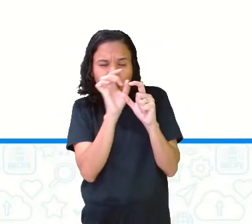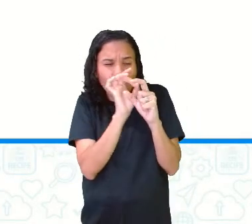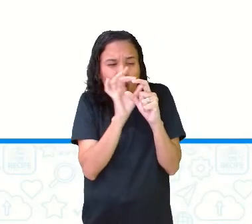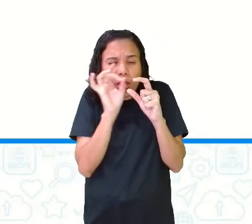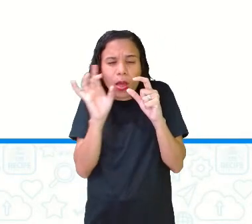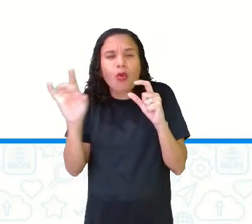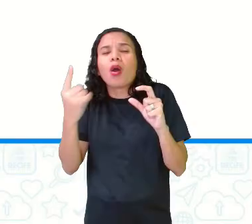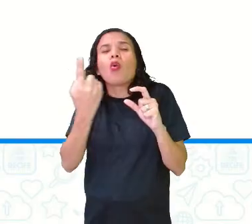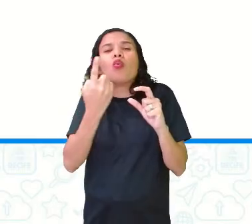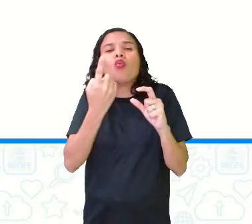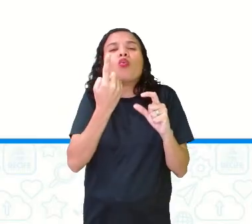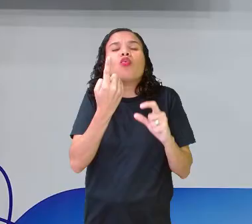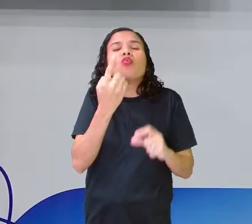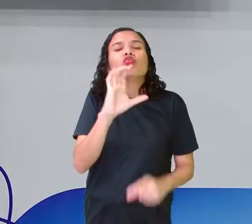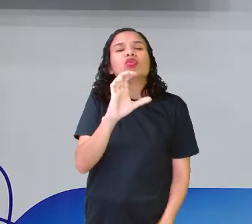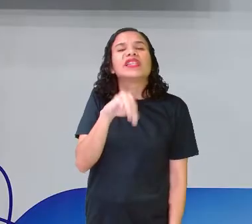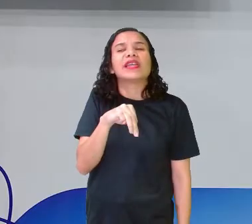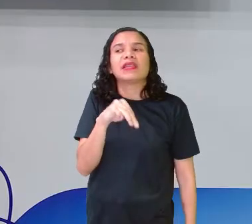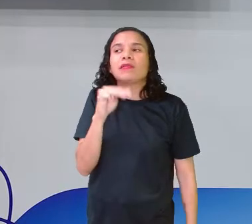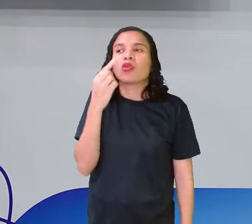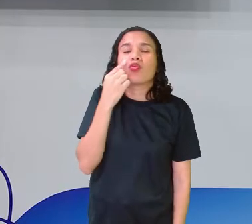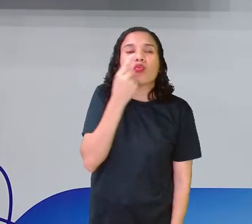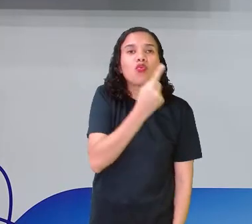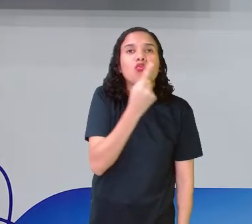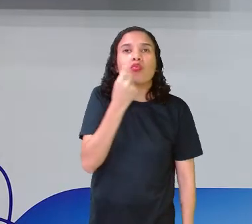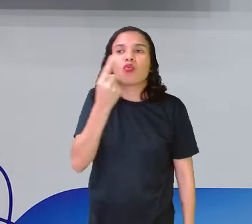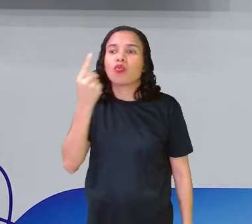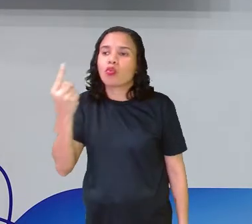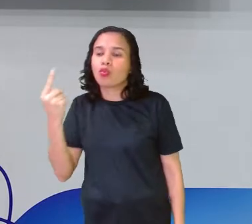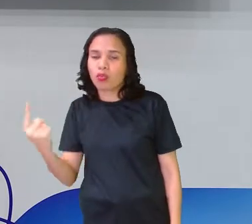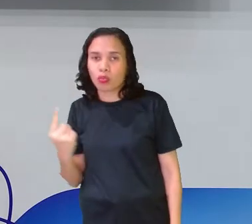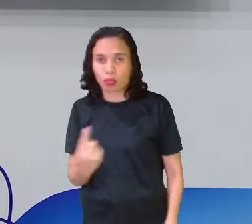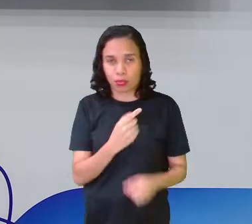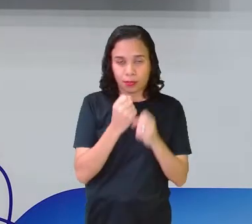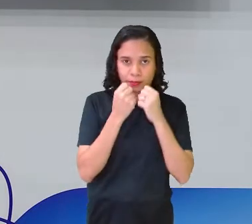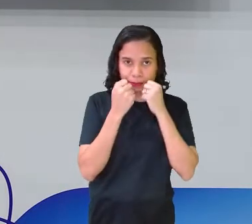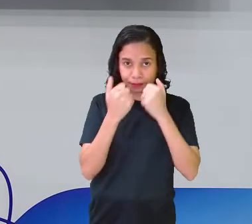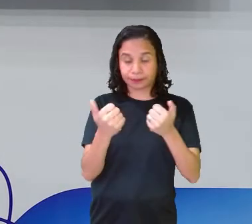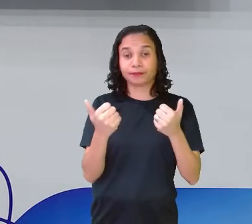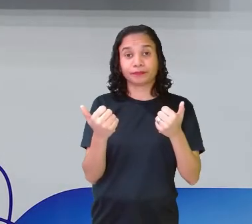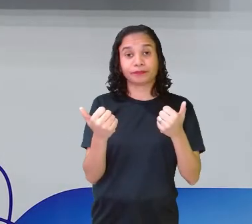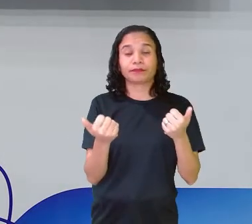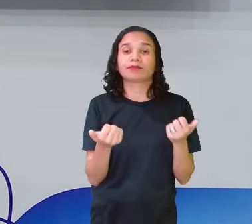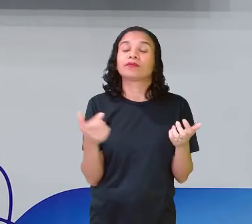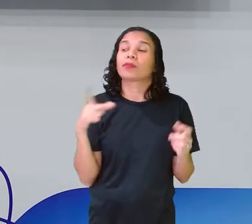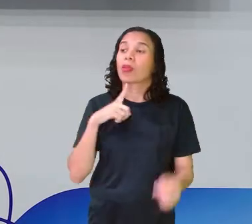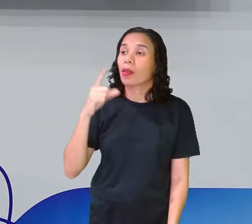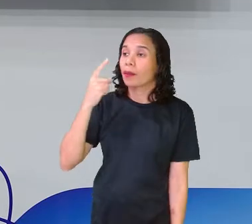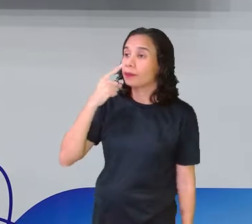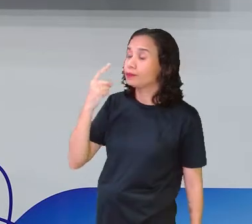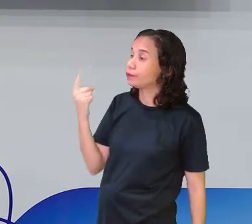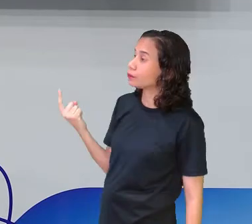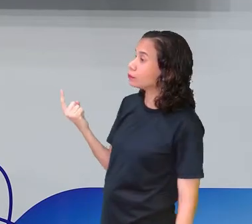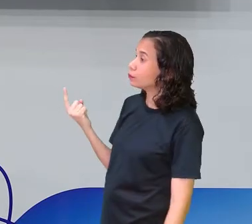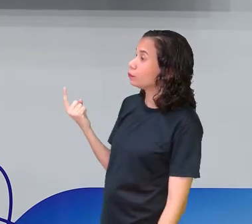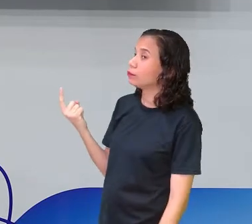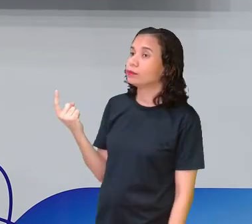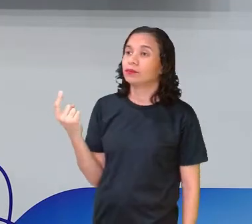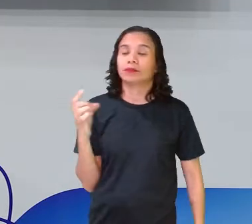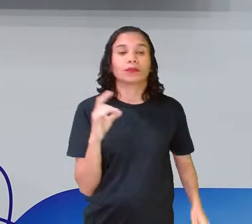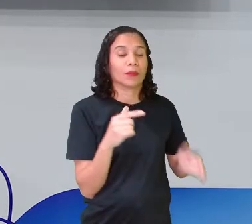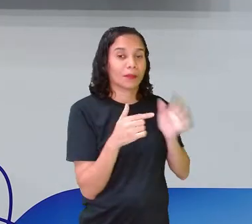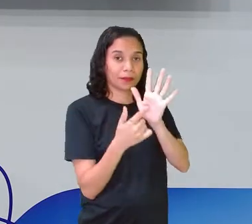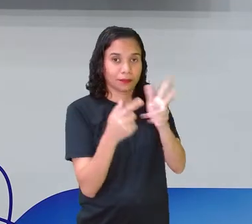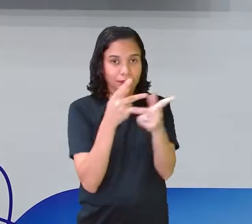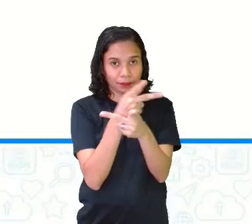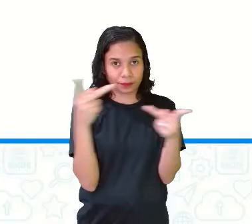cada partezinha dessa tivesse 1 centímetro, beleza? Aqui, ó, deixa eu só mostrar